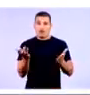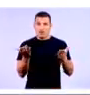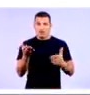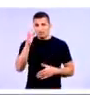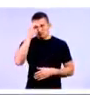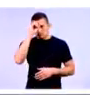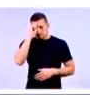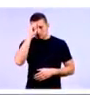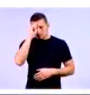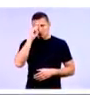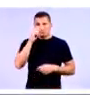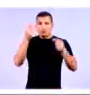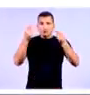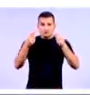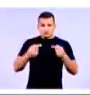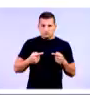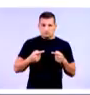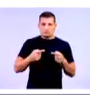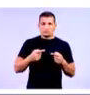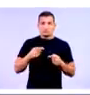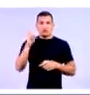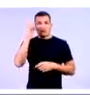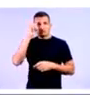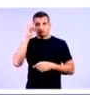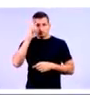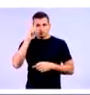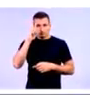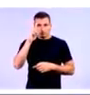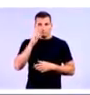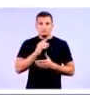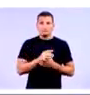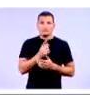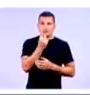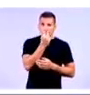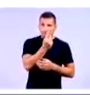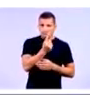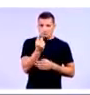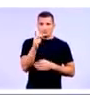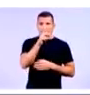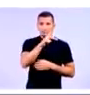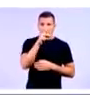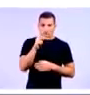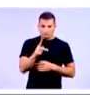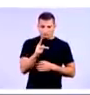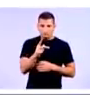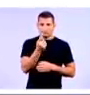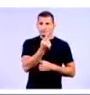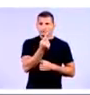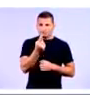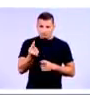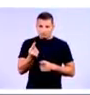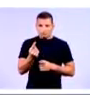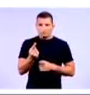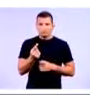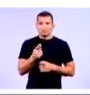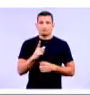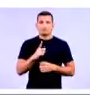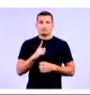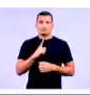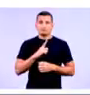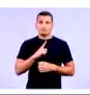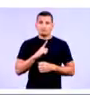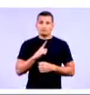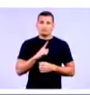sobre a ferramenta questionário. Lembrando que cada professor, cada formador da disciplina, ele tem autonomia de escolher